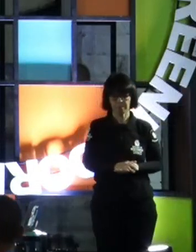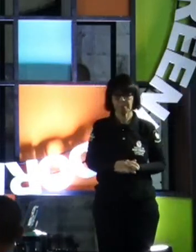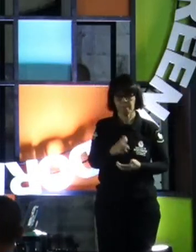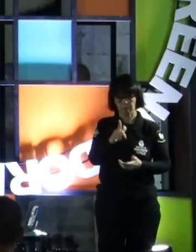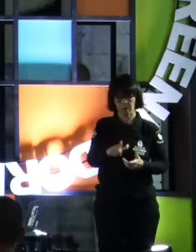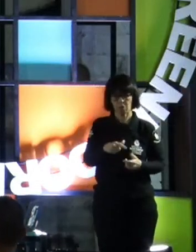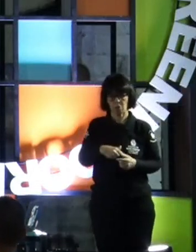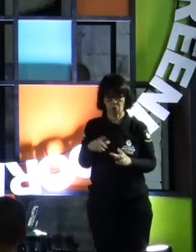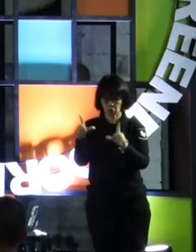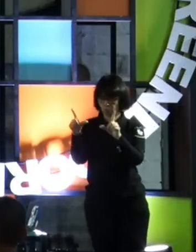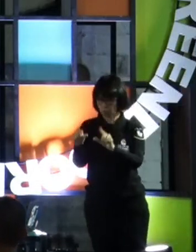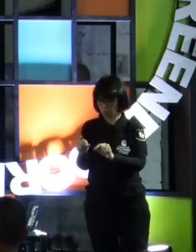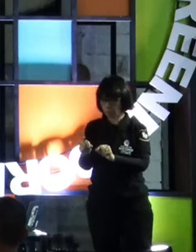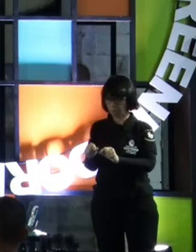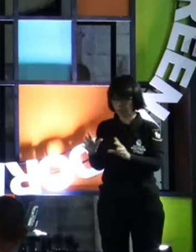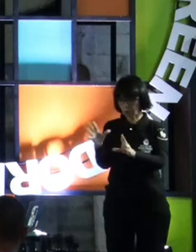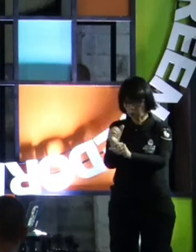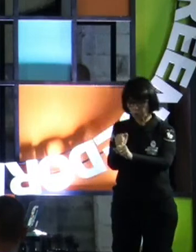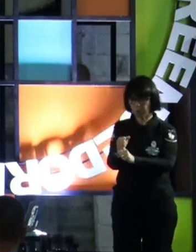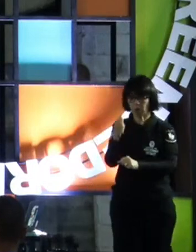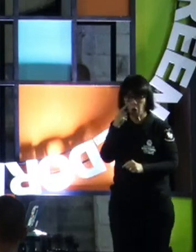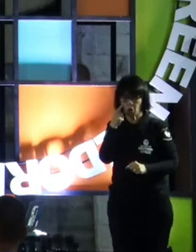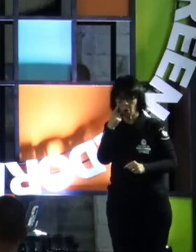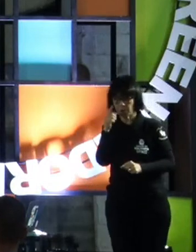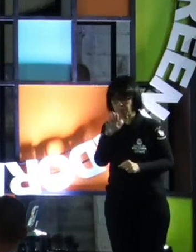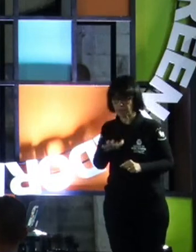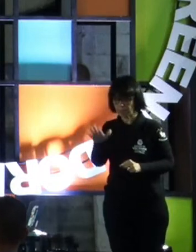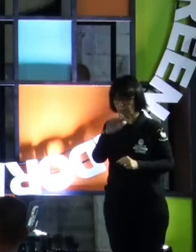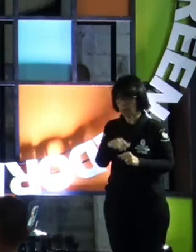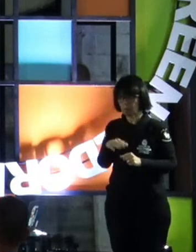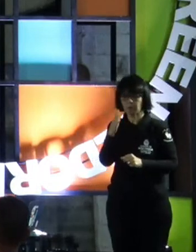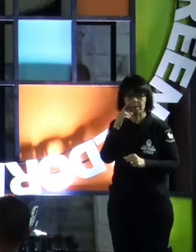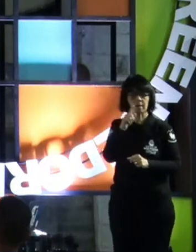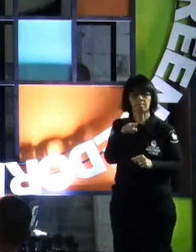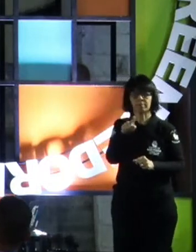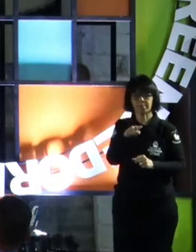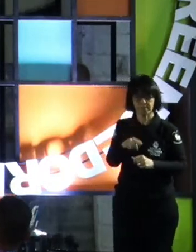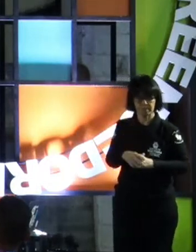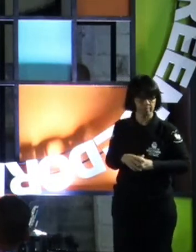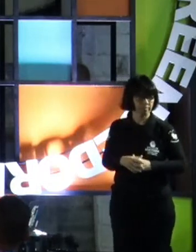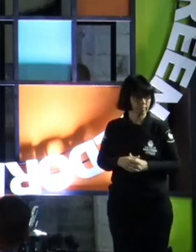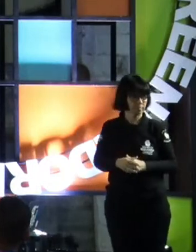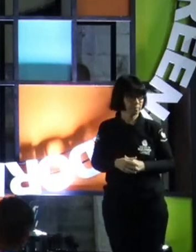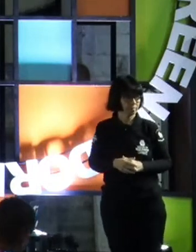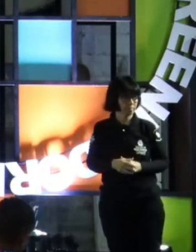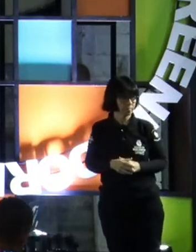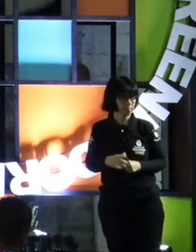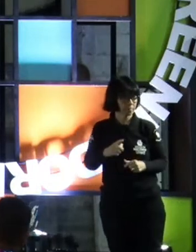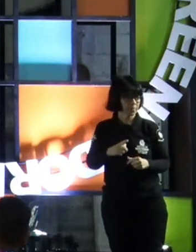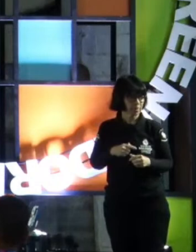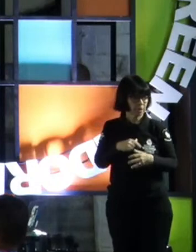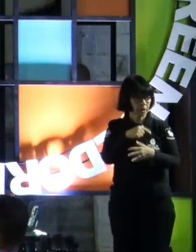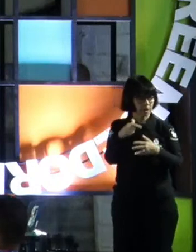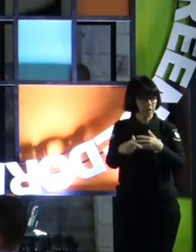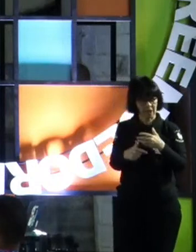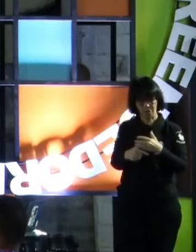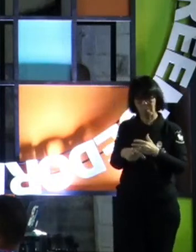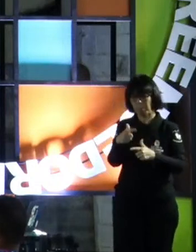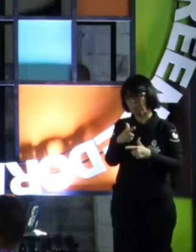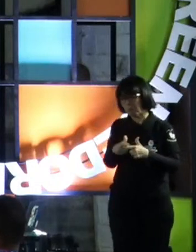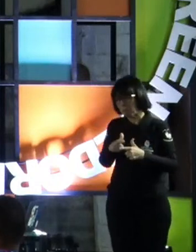Lógico, eu estou simplificando a parada. Ah, preste atenção, pronto. Está aqui o dinheiro. Não. Existe uma burocracia,